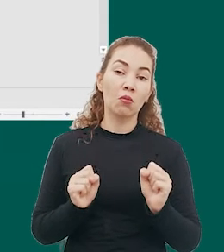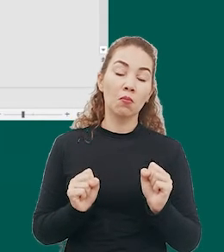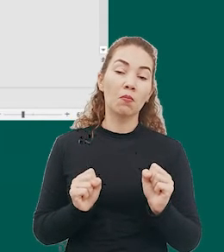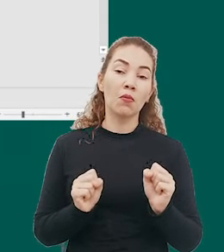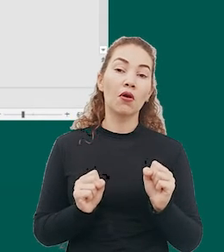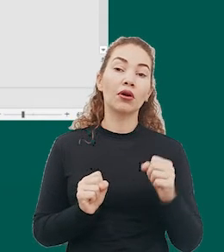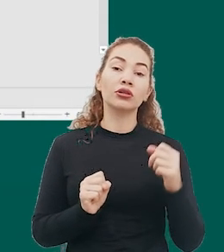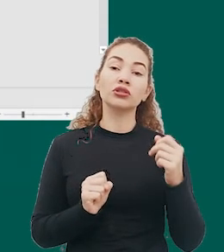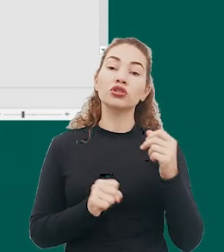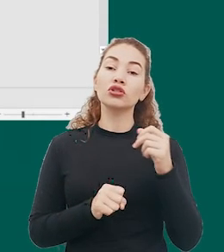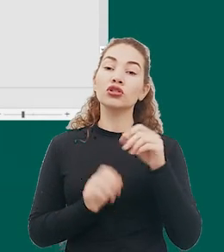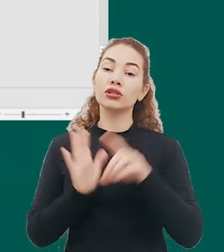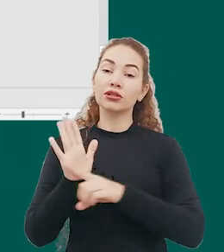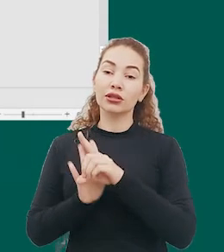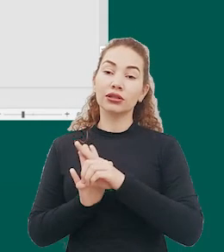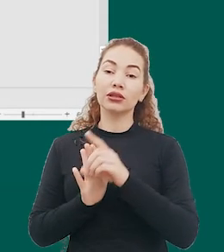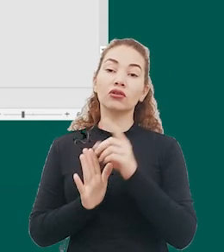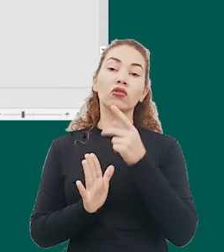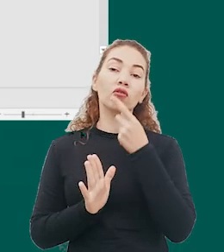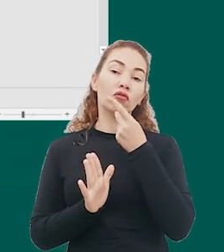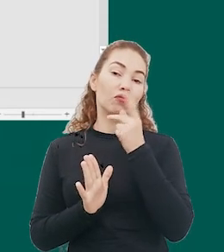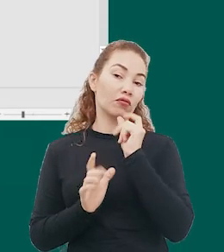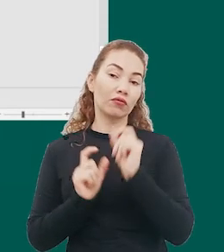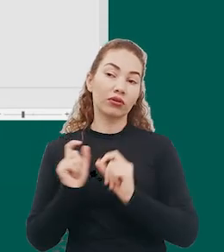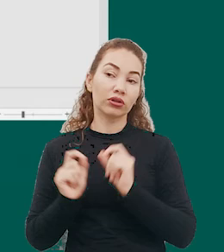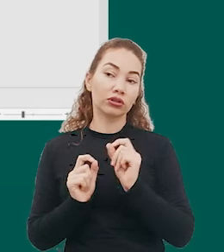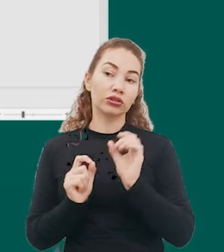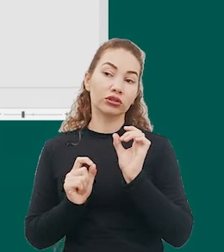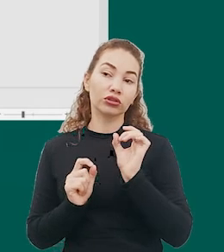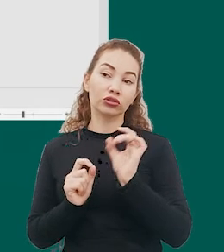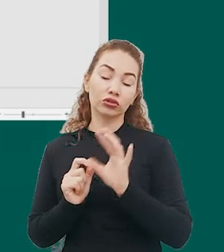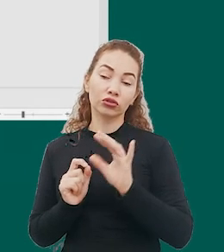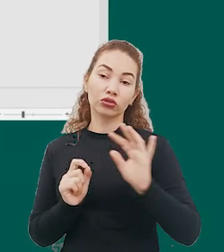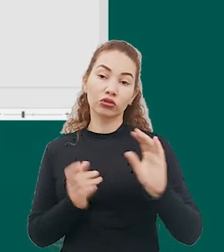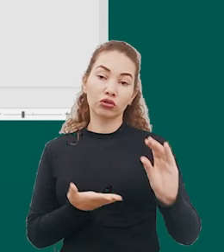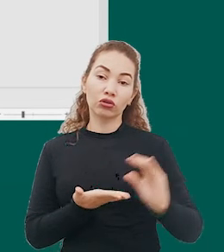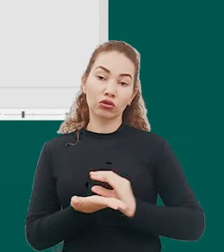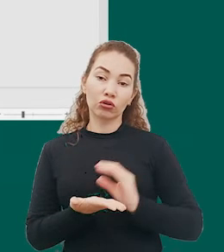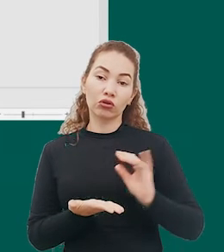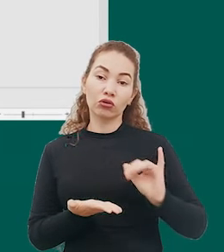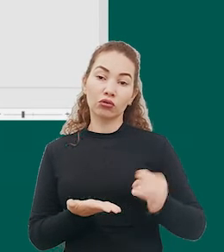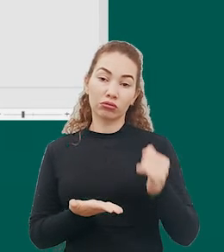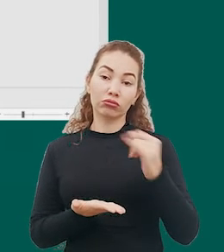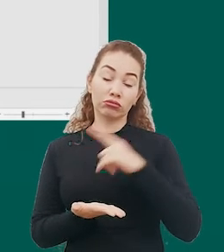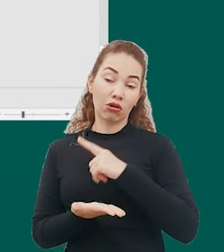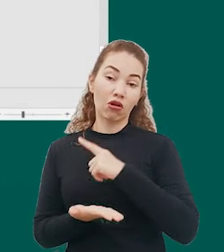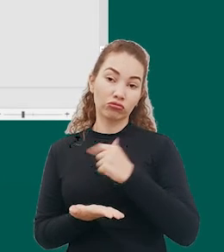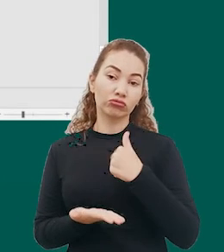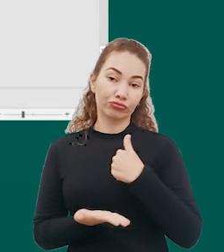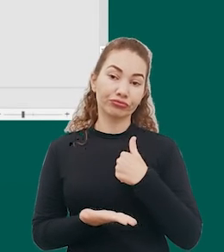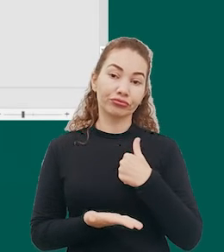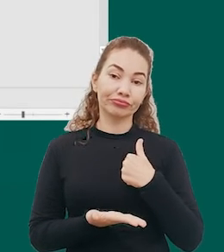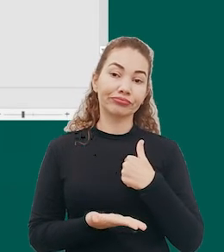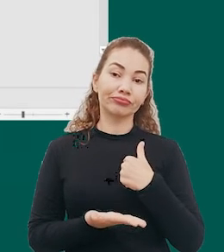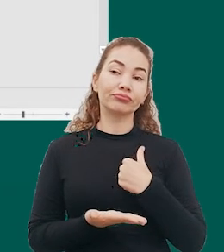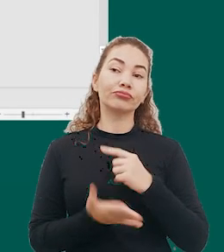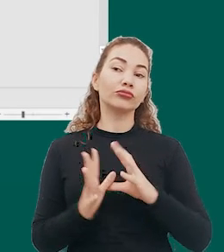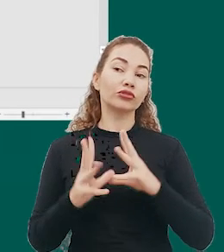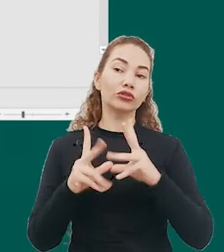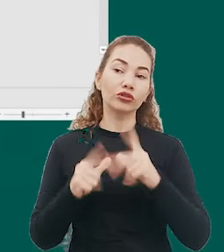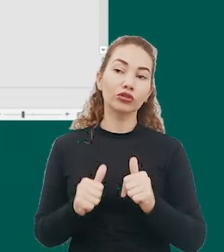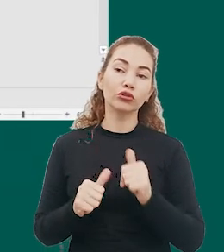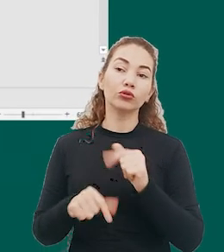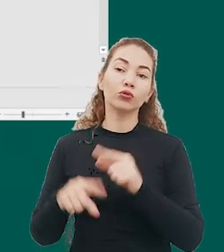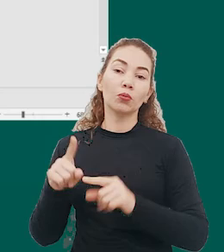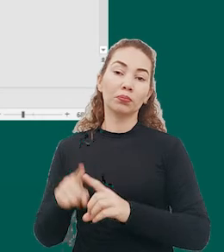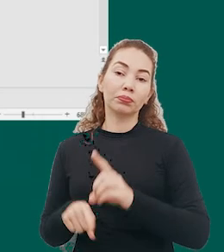na declaração, eu vou colocar só meus rendimentos que eu tive, né? E todos aqueles bens